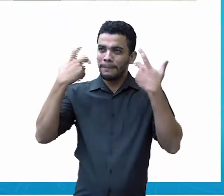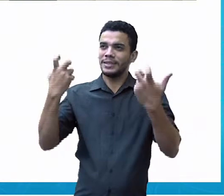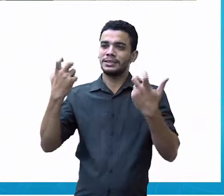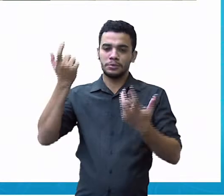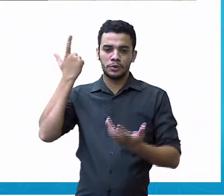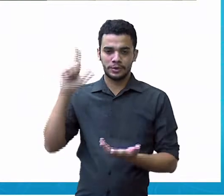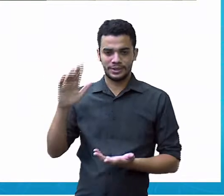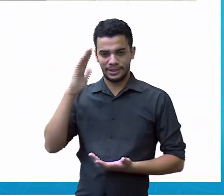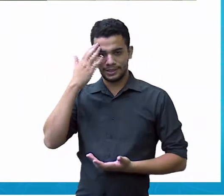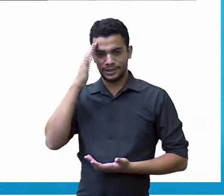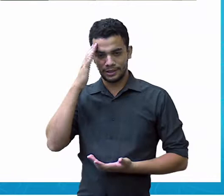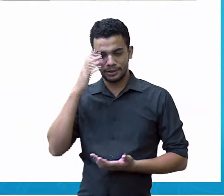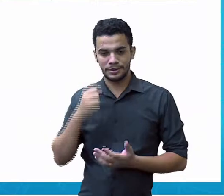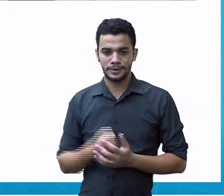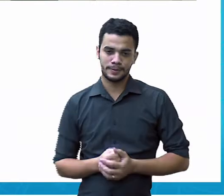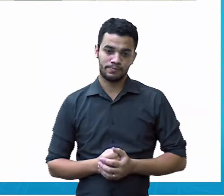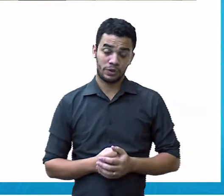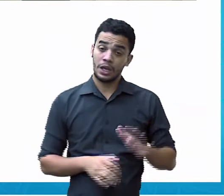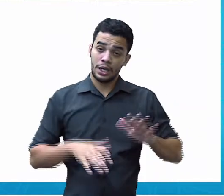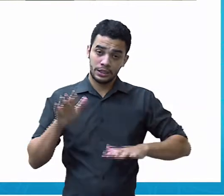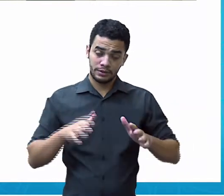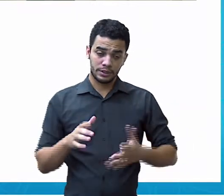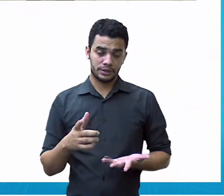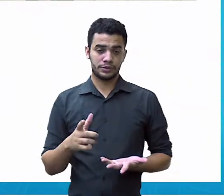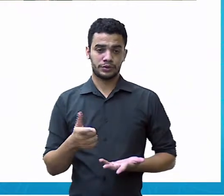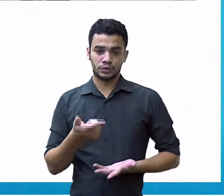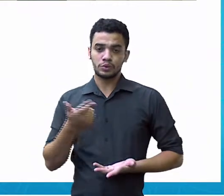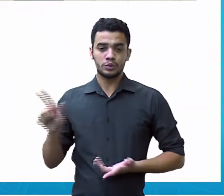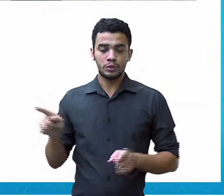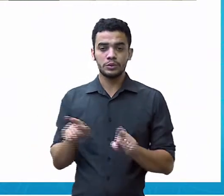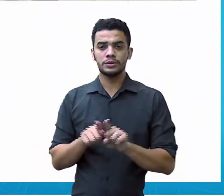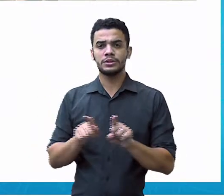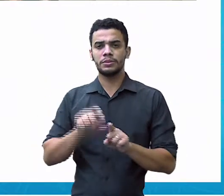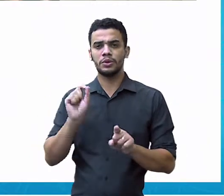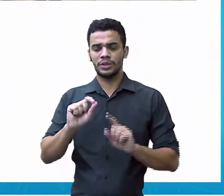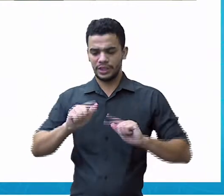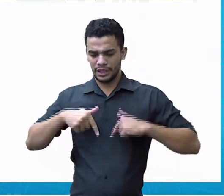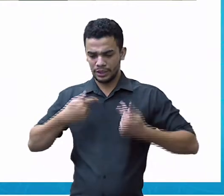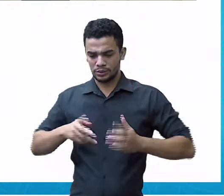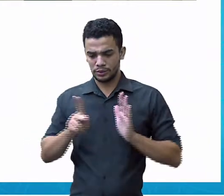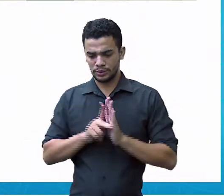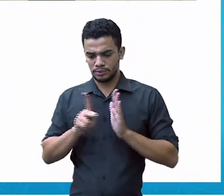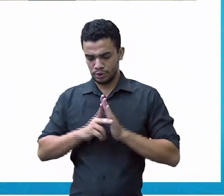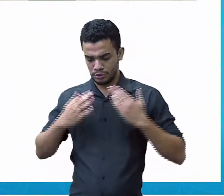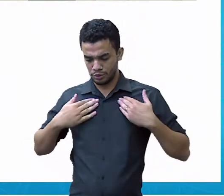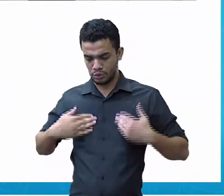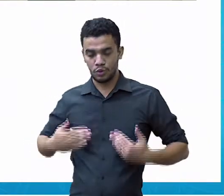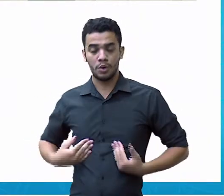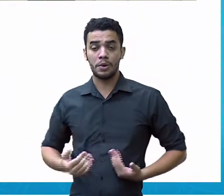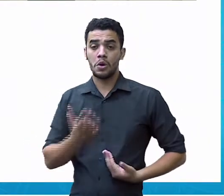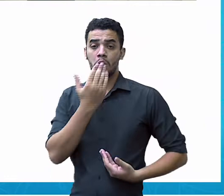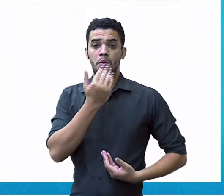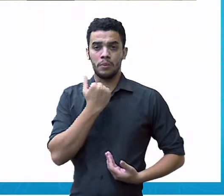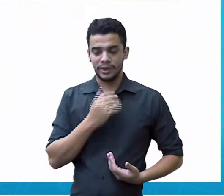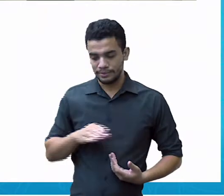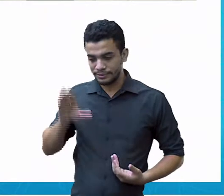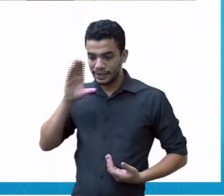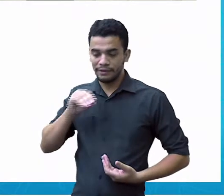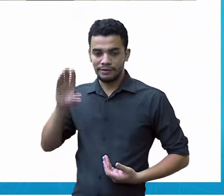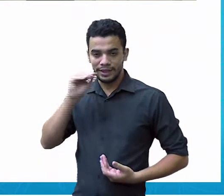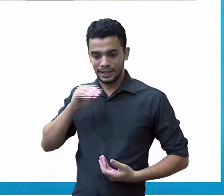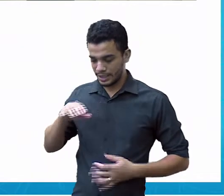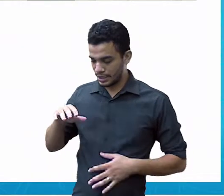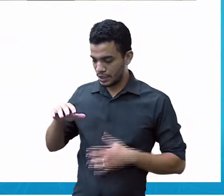por exemplo, comer, falar, brincar, mexer o dedão do pé